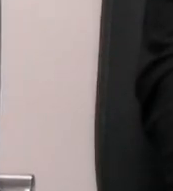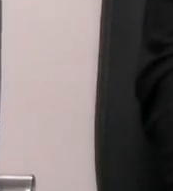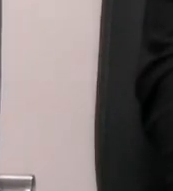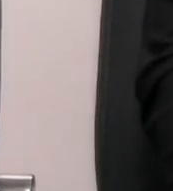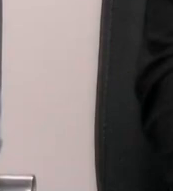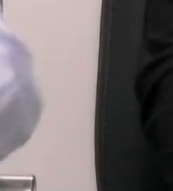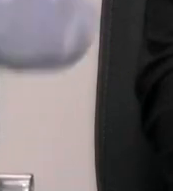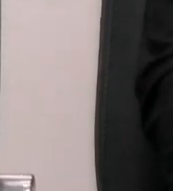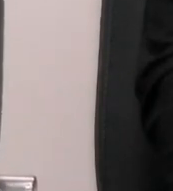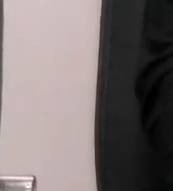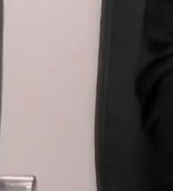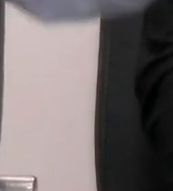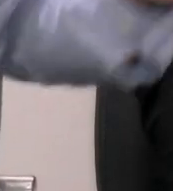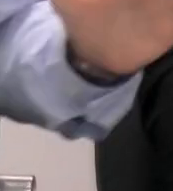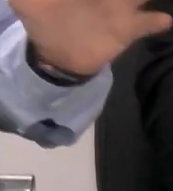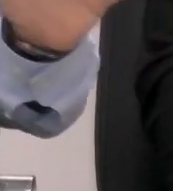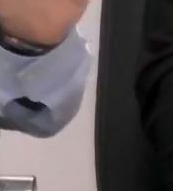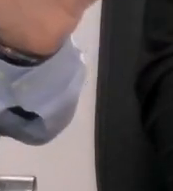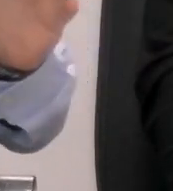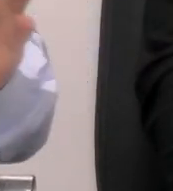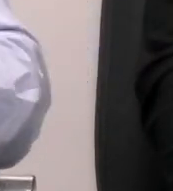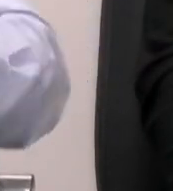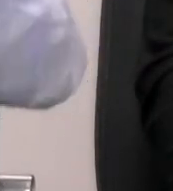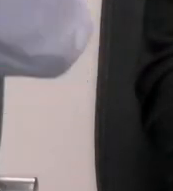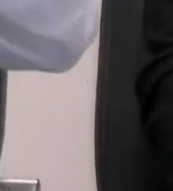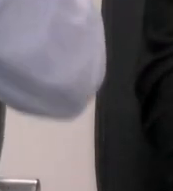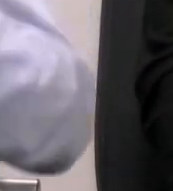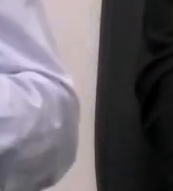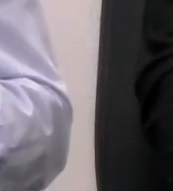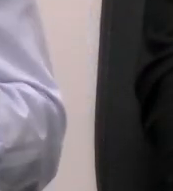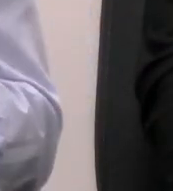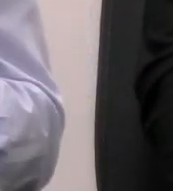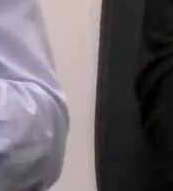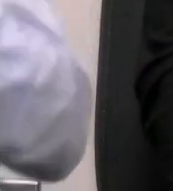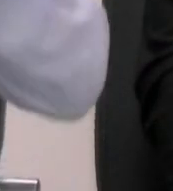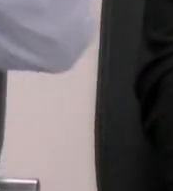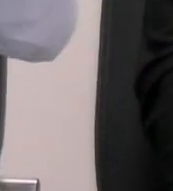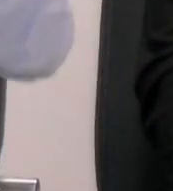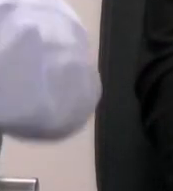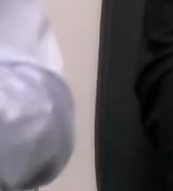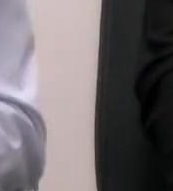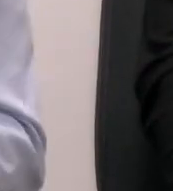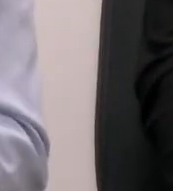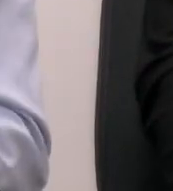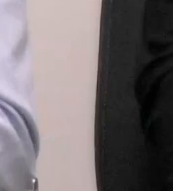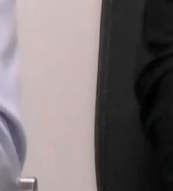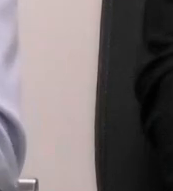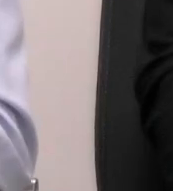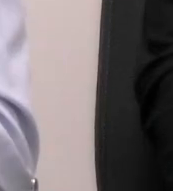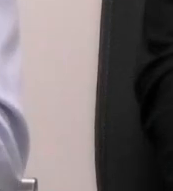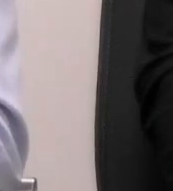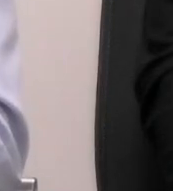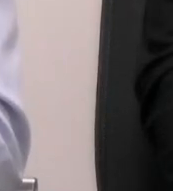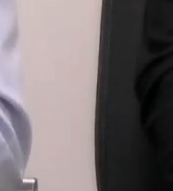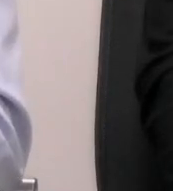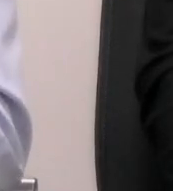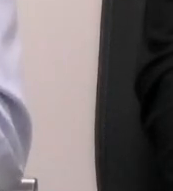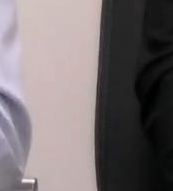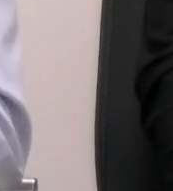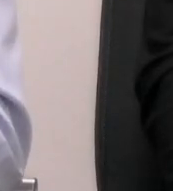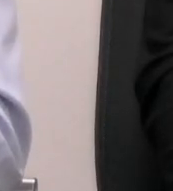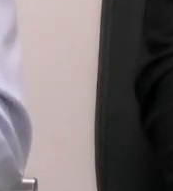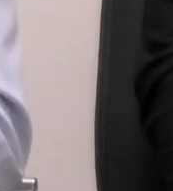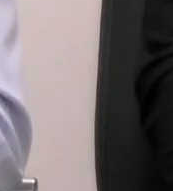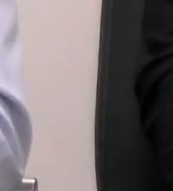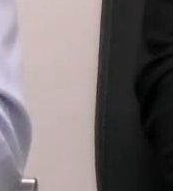assessores que estão aqui. Essa audiência está gravada e isso tudo será levado em conta na hora de produção do substitutivo que